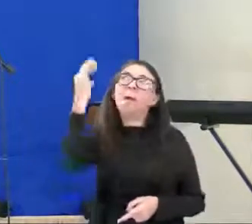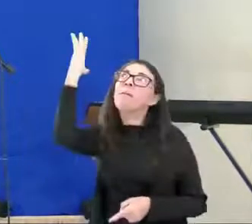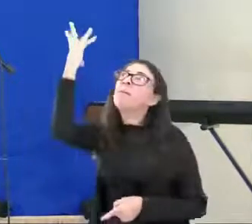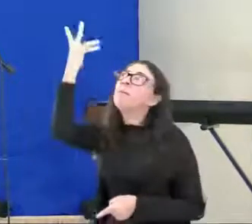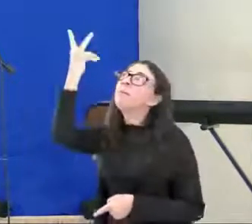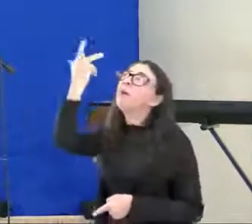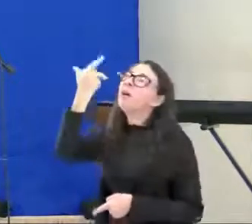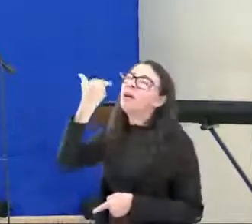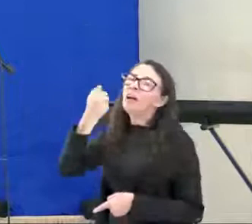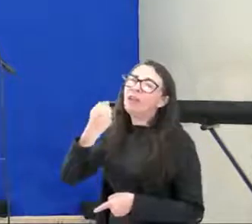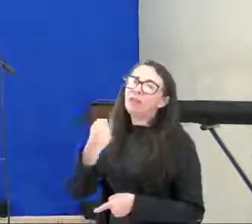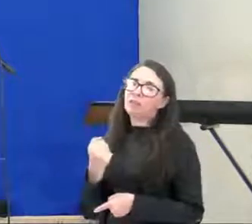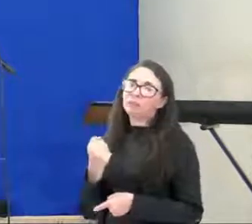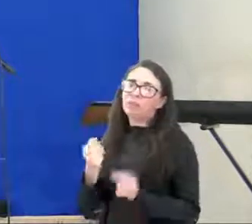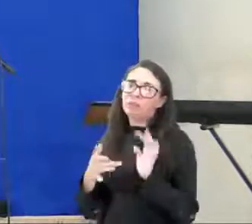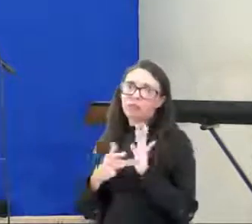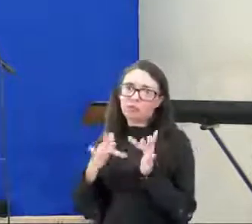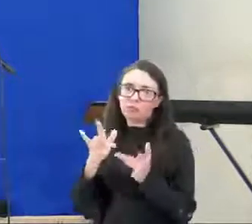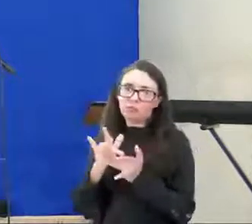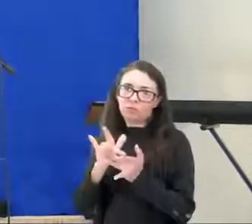Quanta doação.